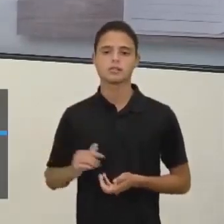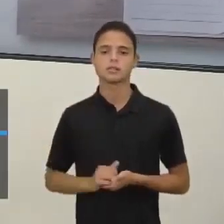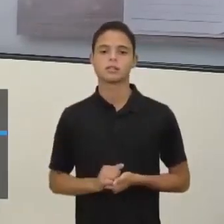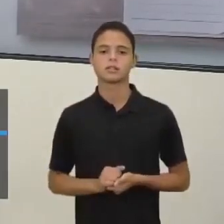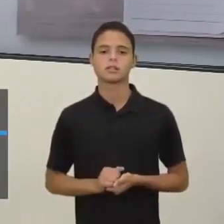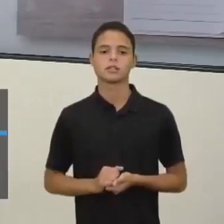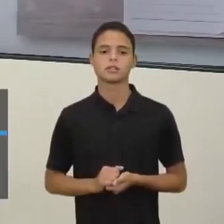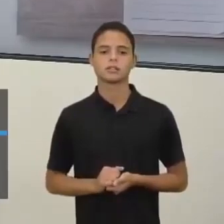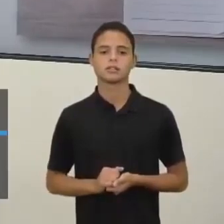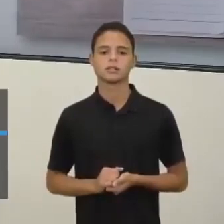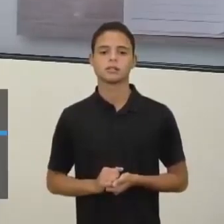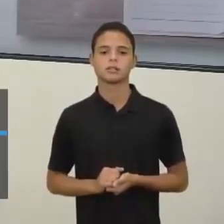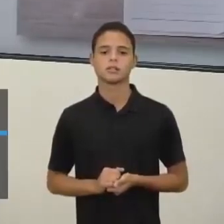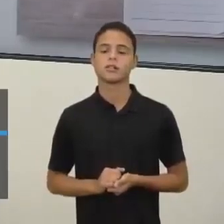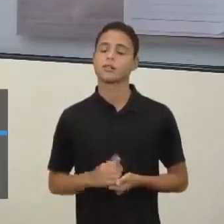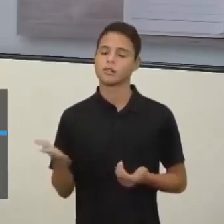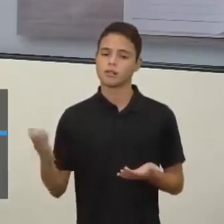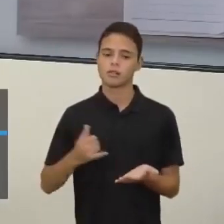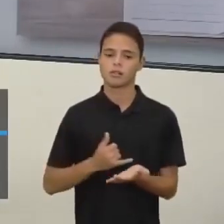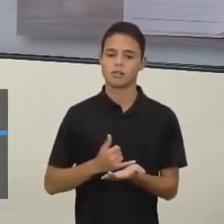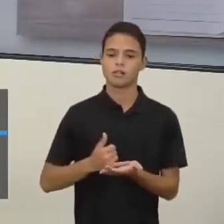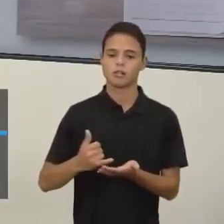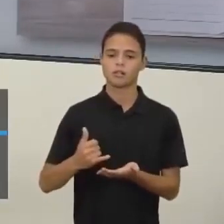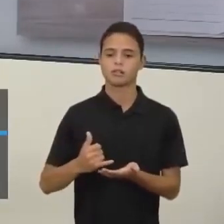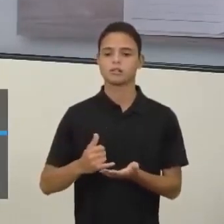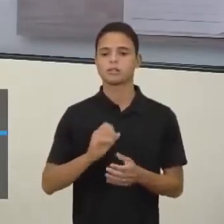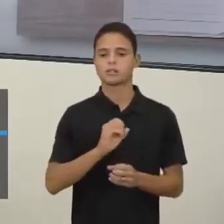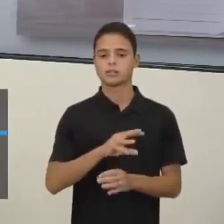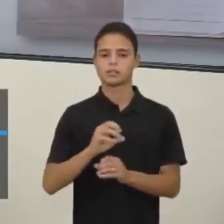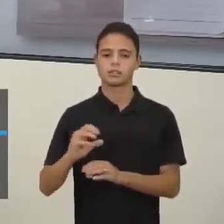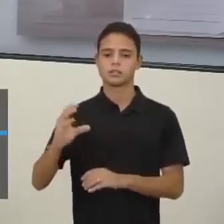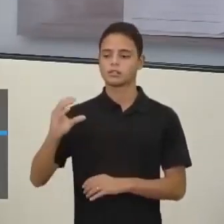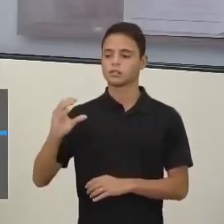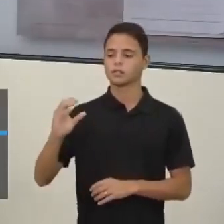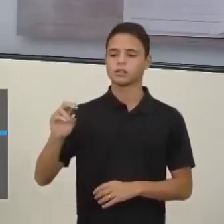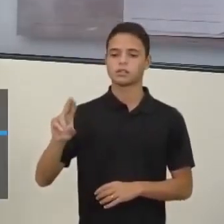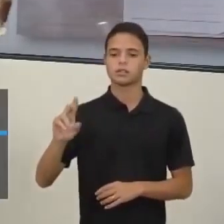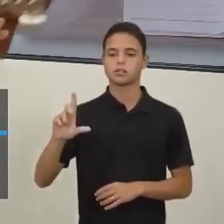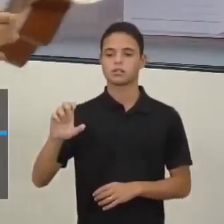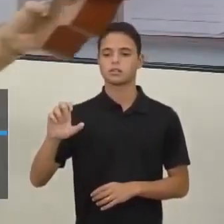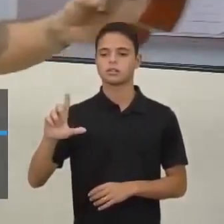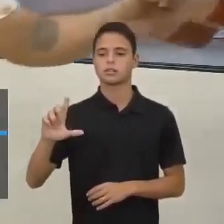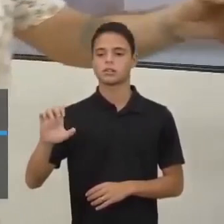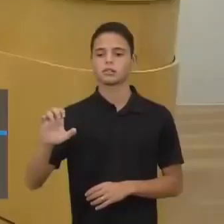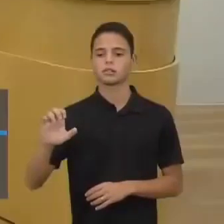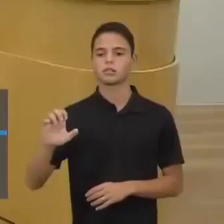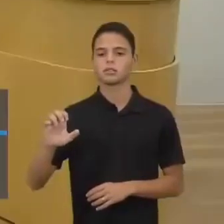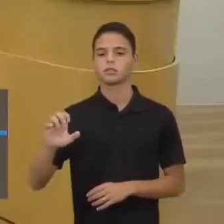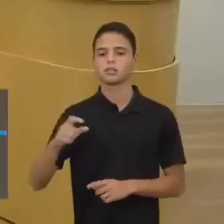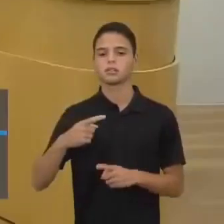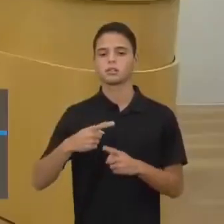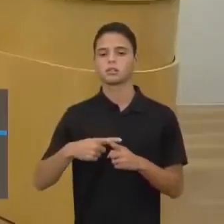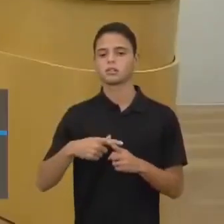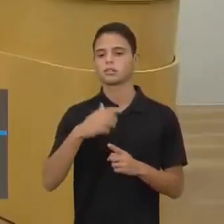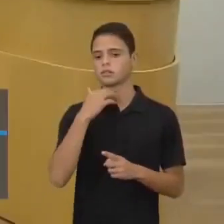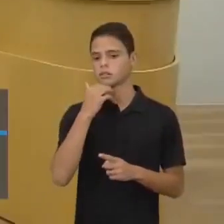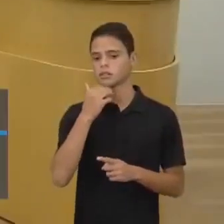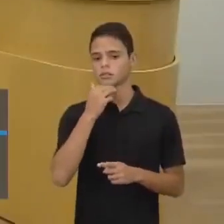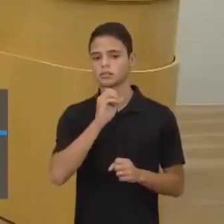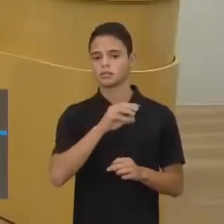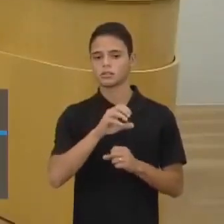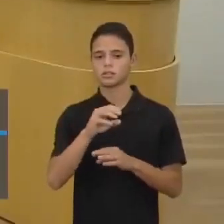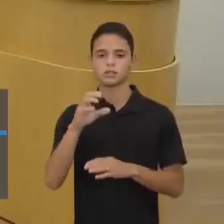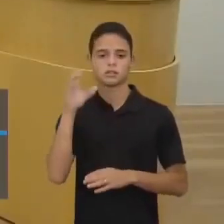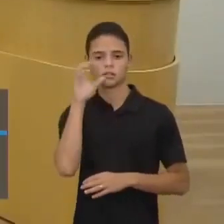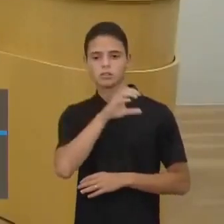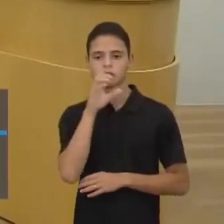E é esse a introdução do nosso workshop ukulele, porque não tem como ensinar o ukulele assim, né, tão rápido